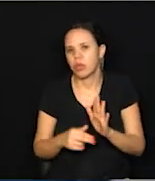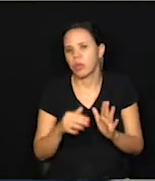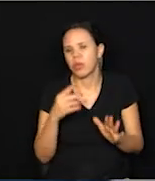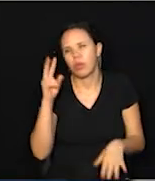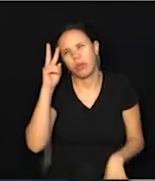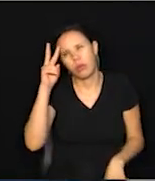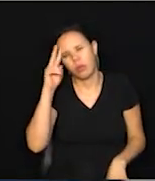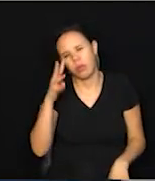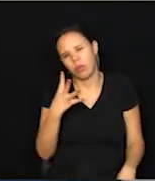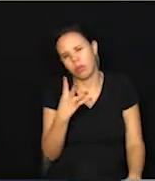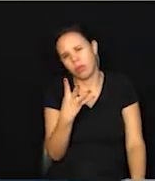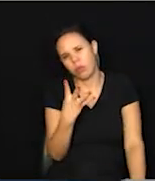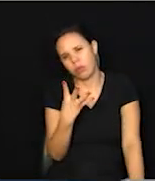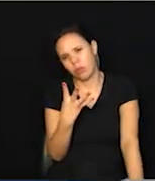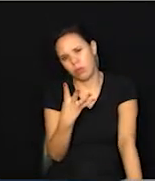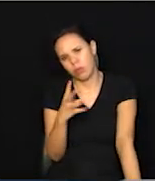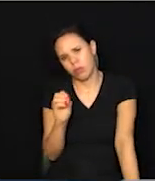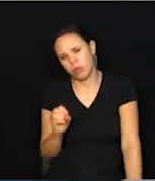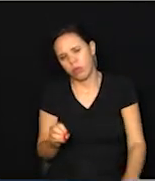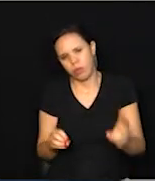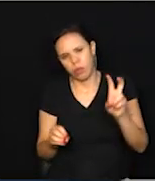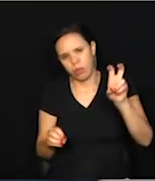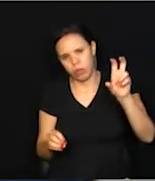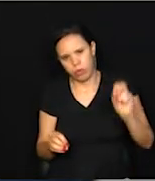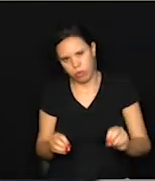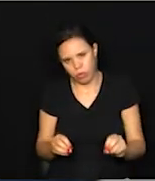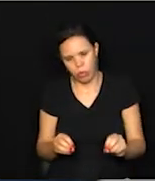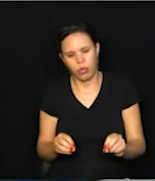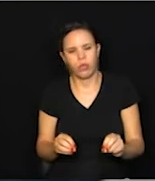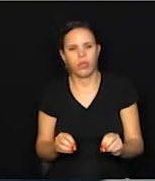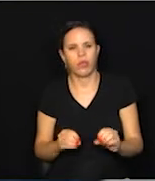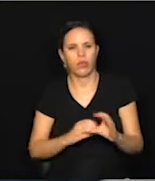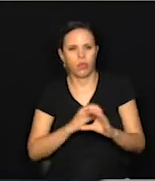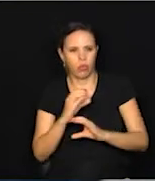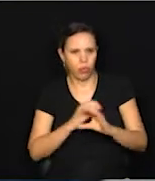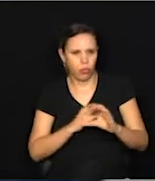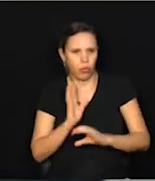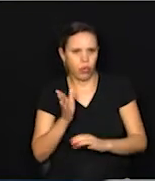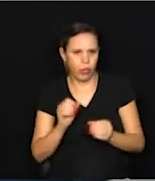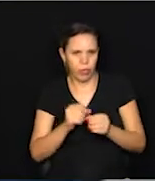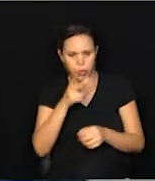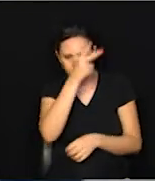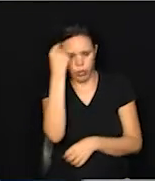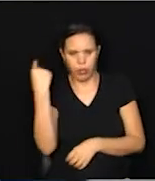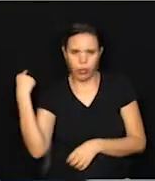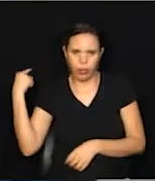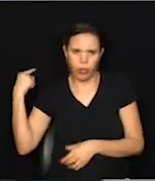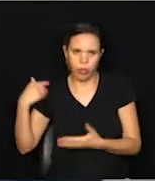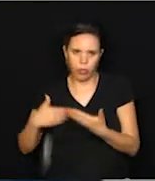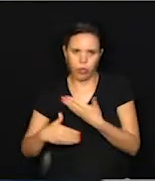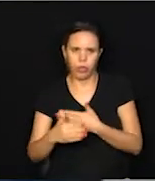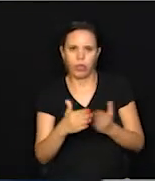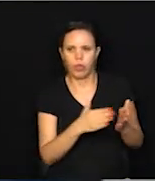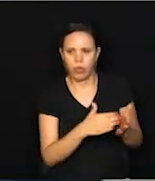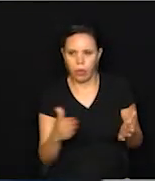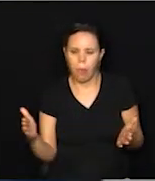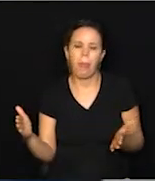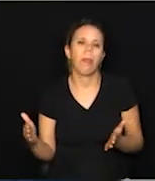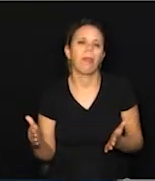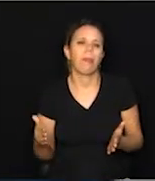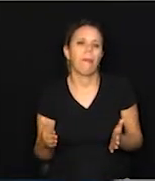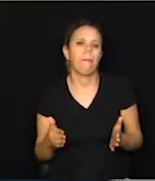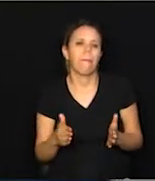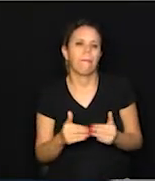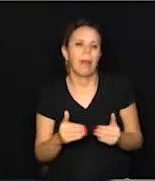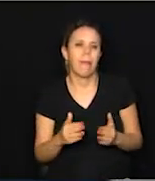engano, 40 ou 50 pediatras num concurso já feito pela Prefeitura. Eles já estão em fase de... Eles vão ser emprestados